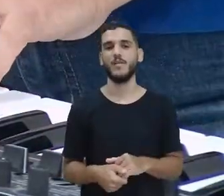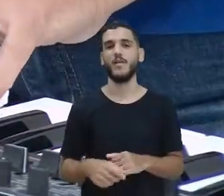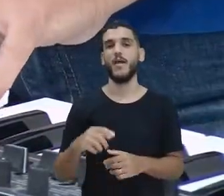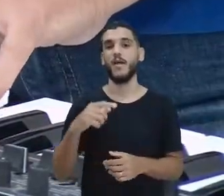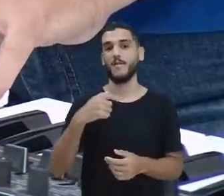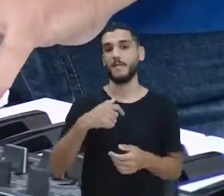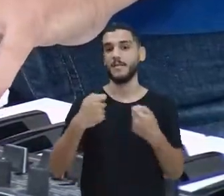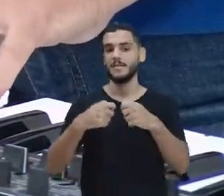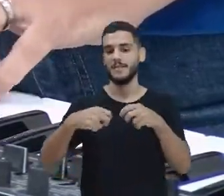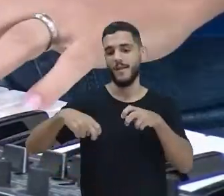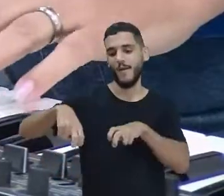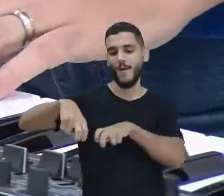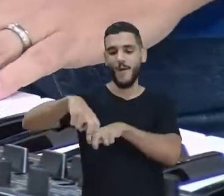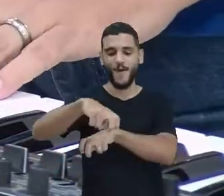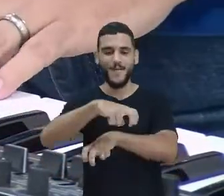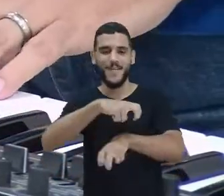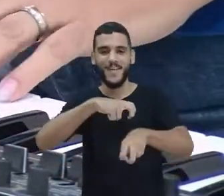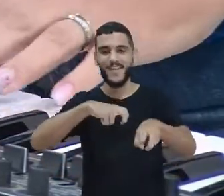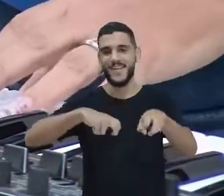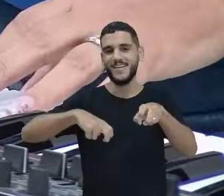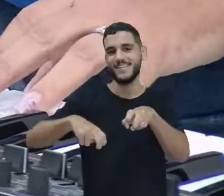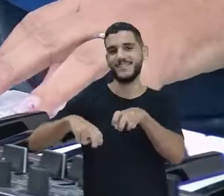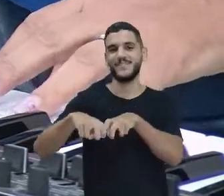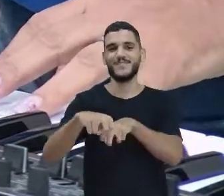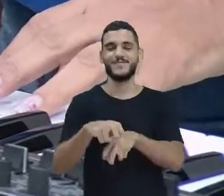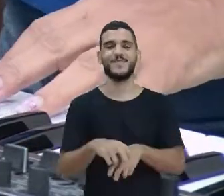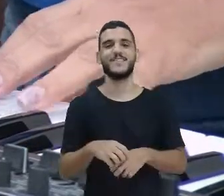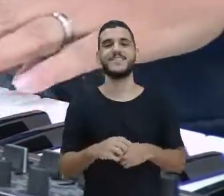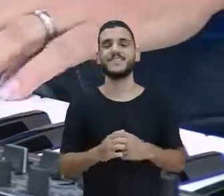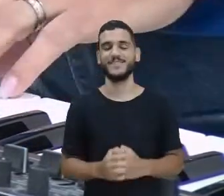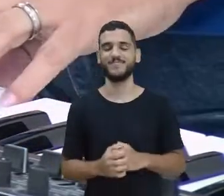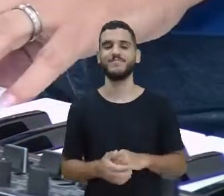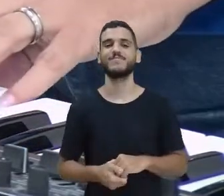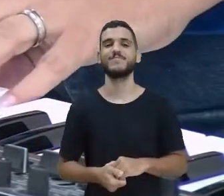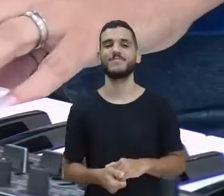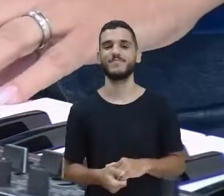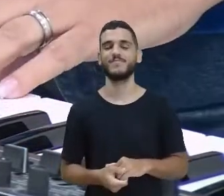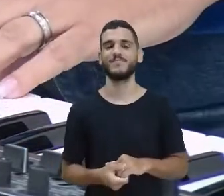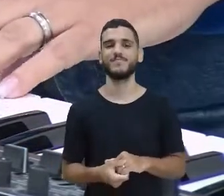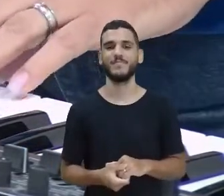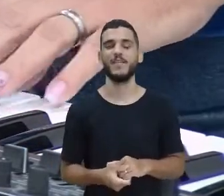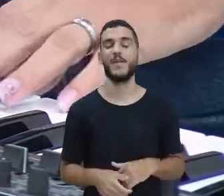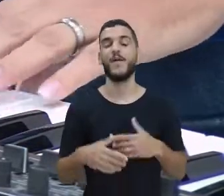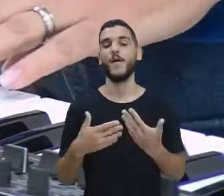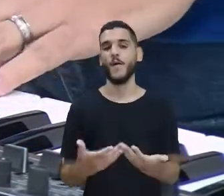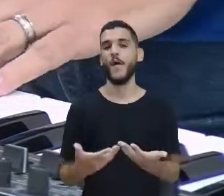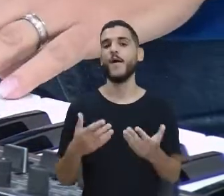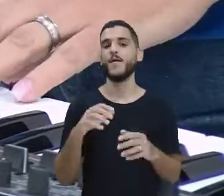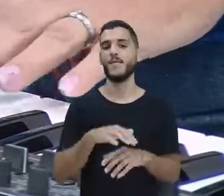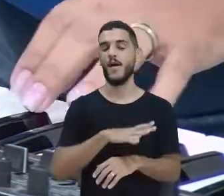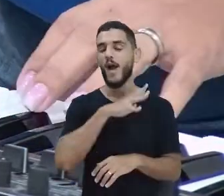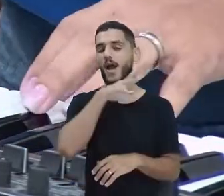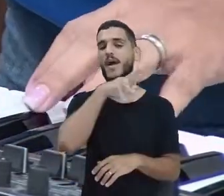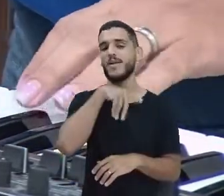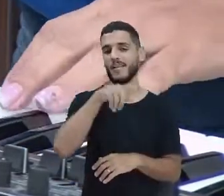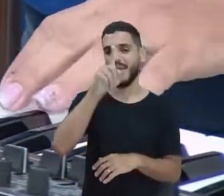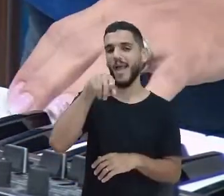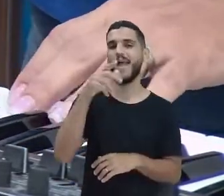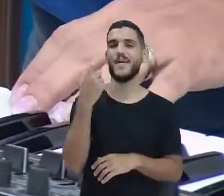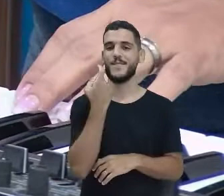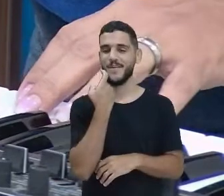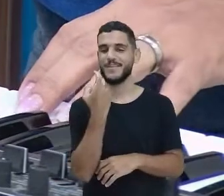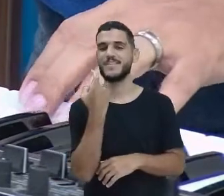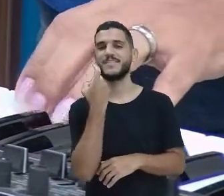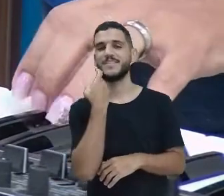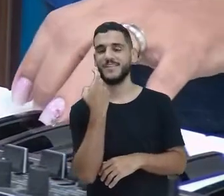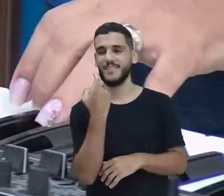Olha roda, roda, roda, caranguejo, peixe é. Caranguejo não é peixe, cai